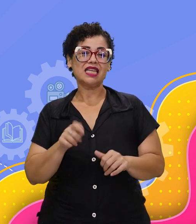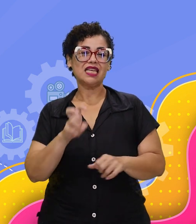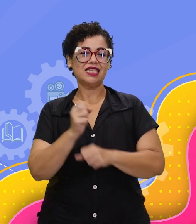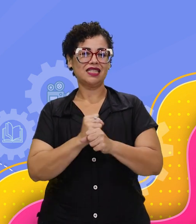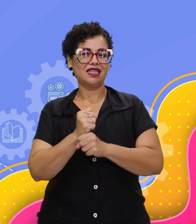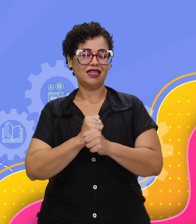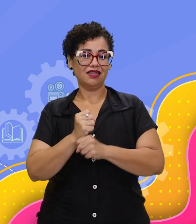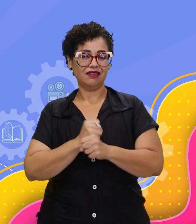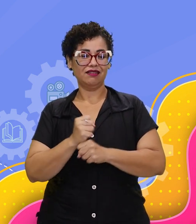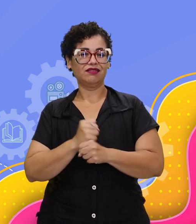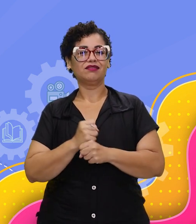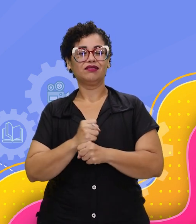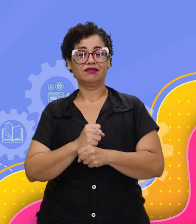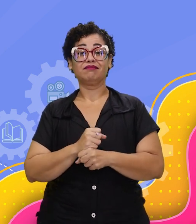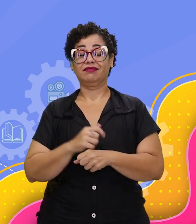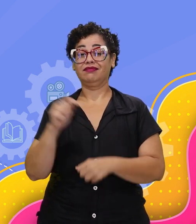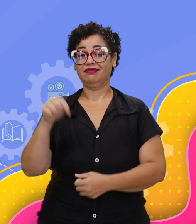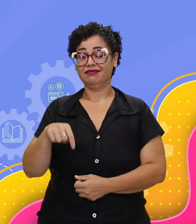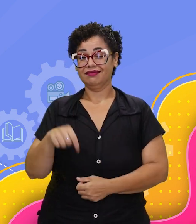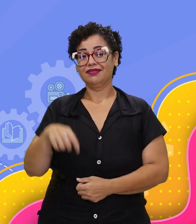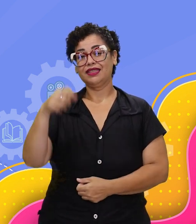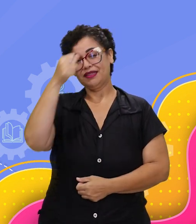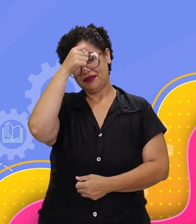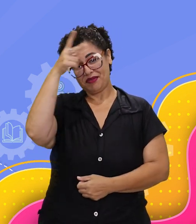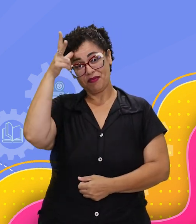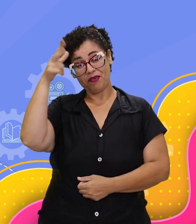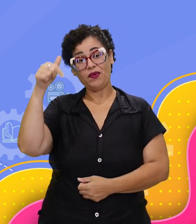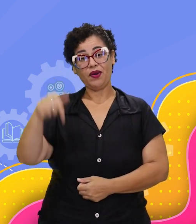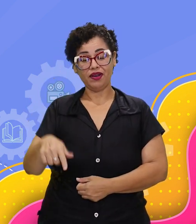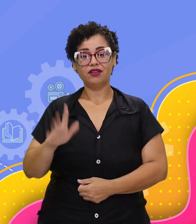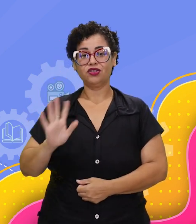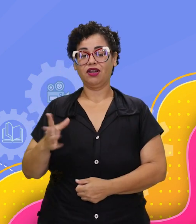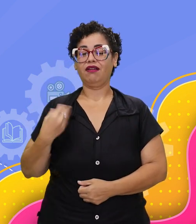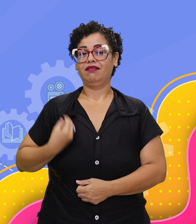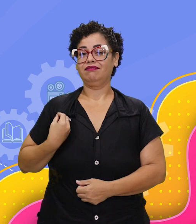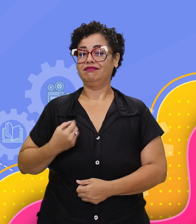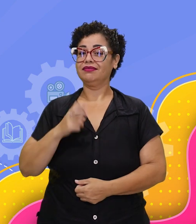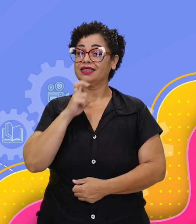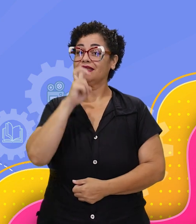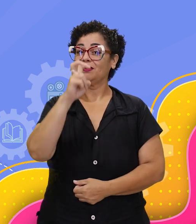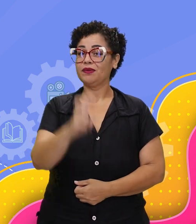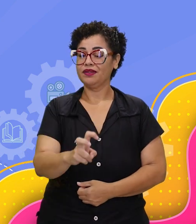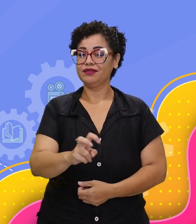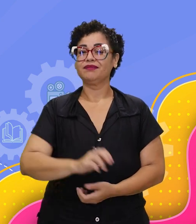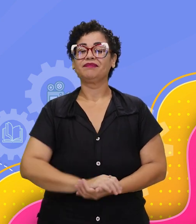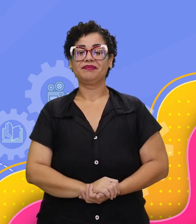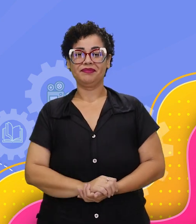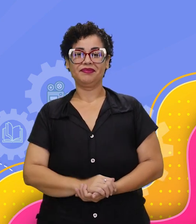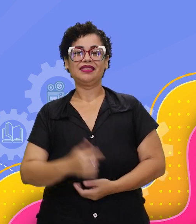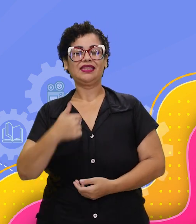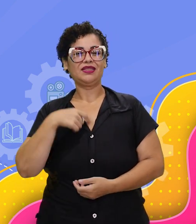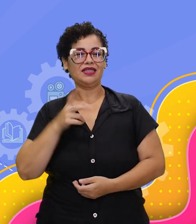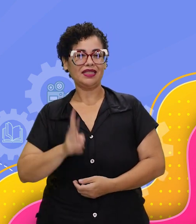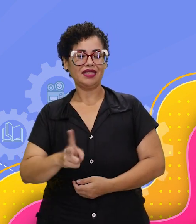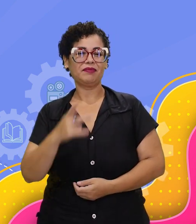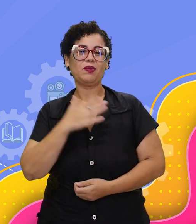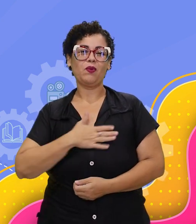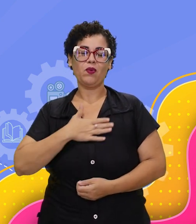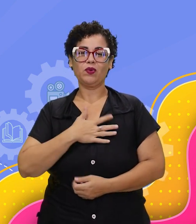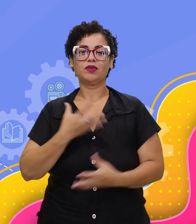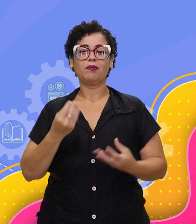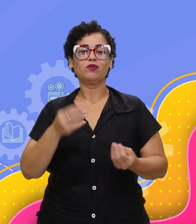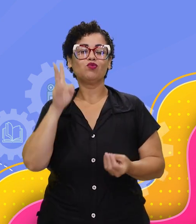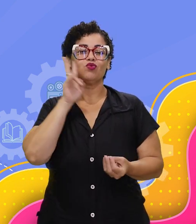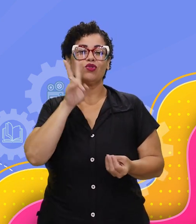anos, mas nessa rede, na rede municipal, eu atuo há 5 anos. Bem, eu sempre gostei muito de